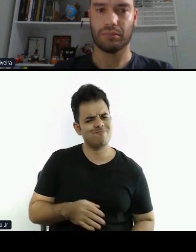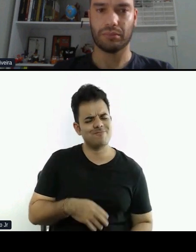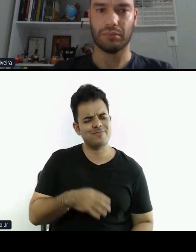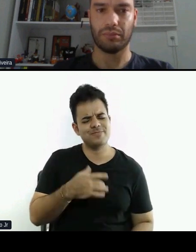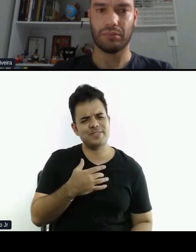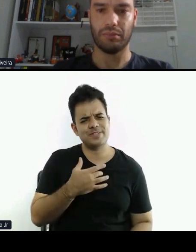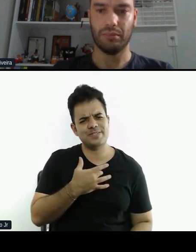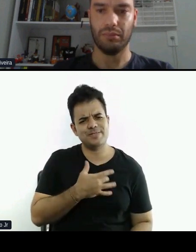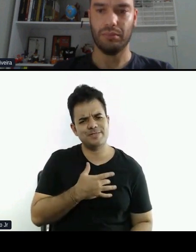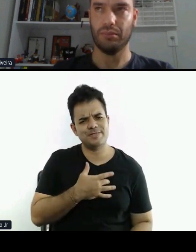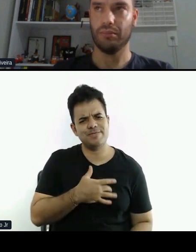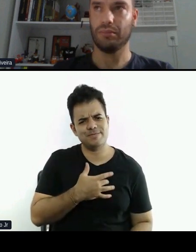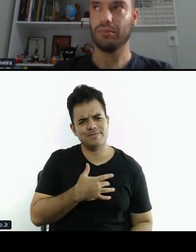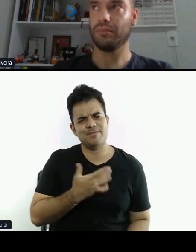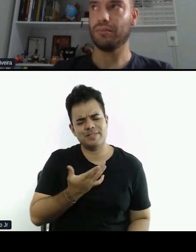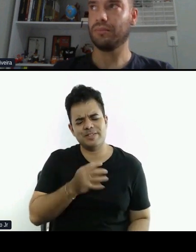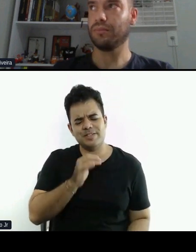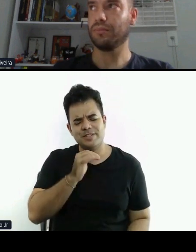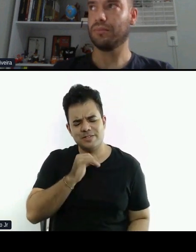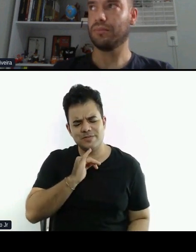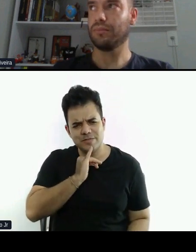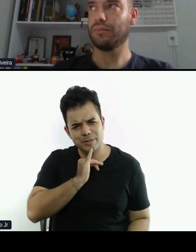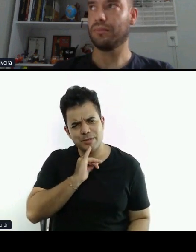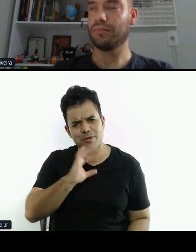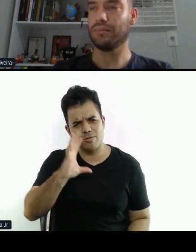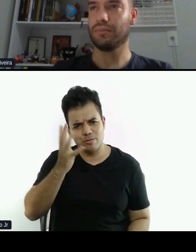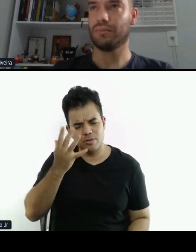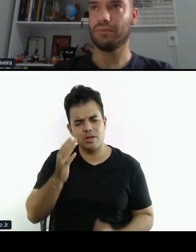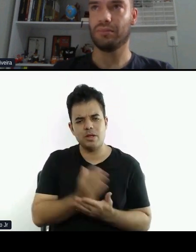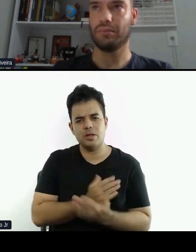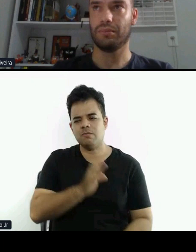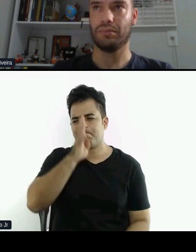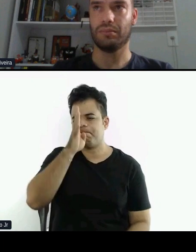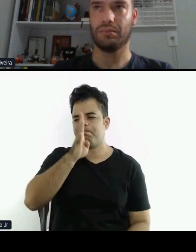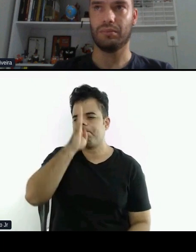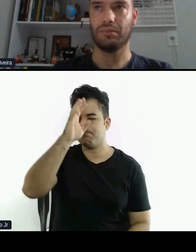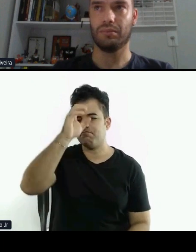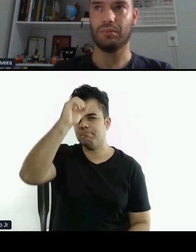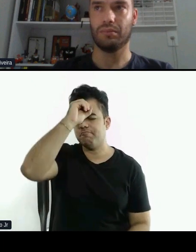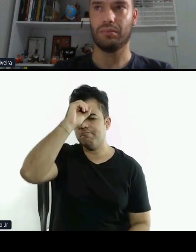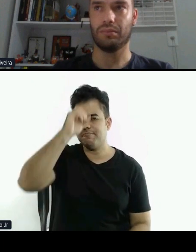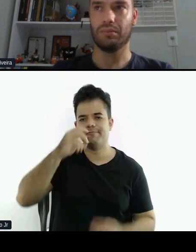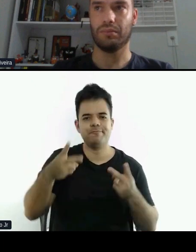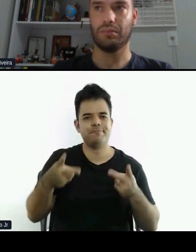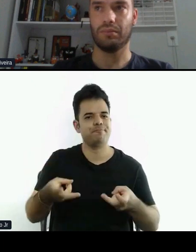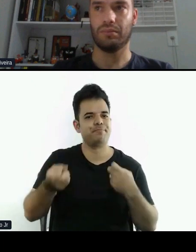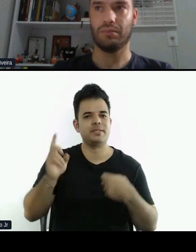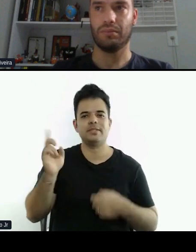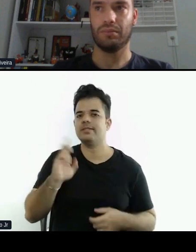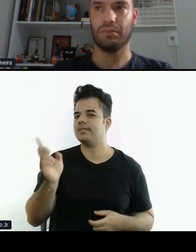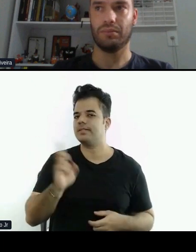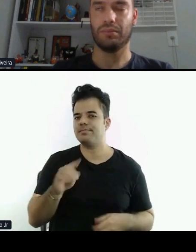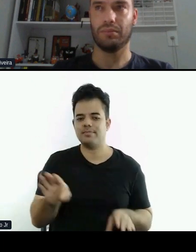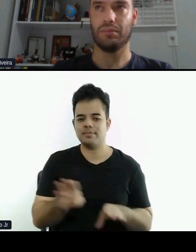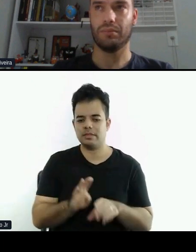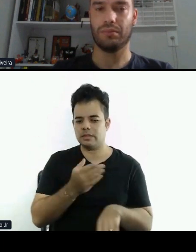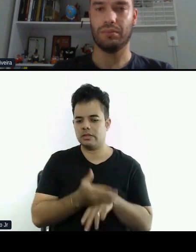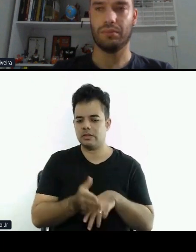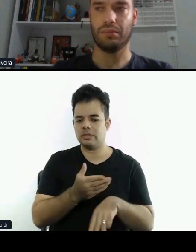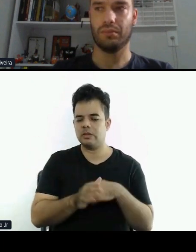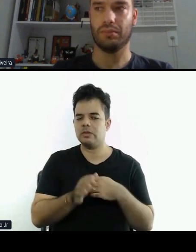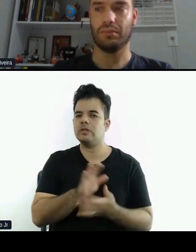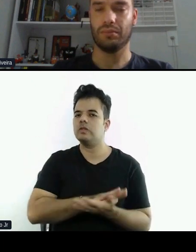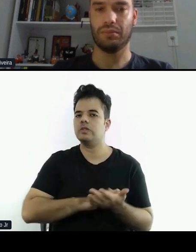a ignorância, de um modo geral, da população, não percebe esse tipo de coisa, não foi preparada mesmo até